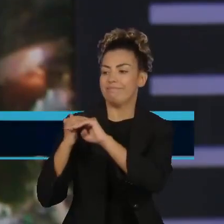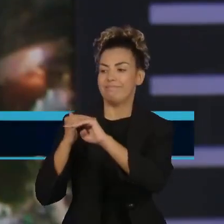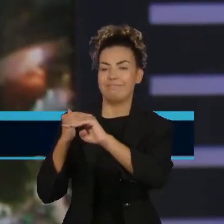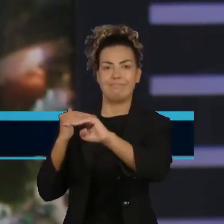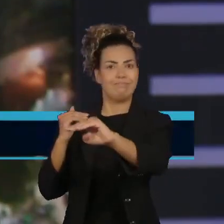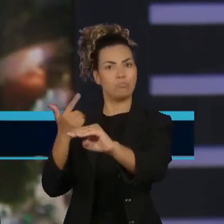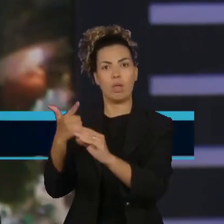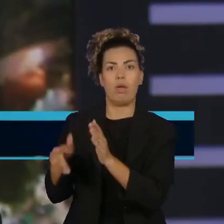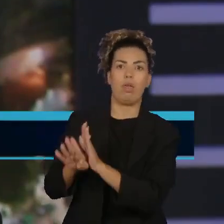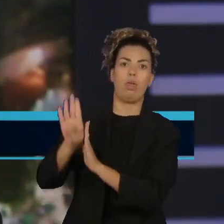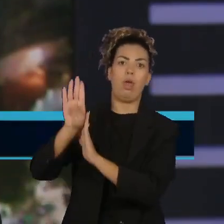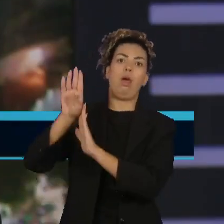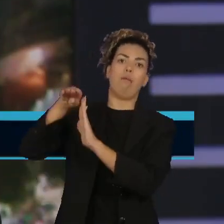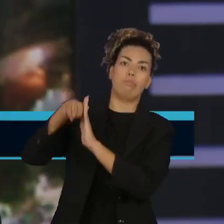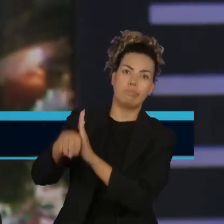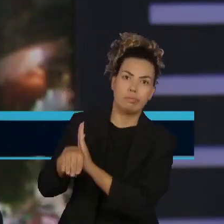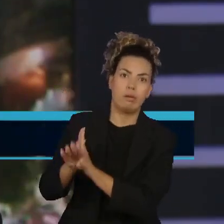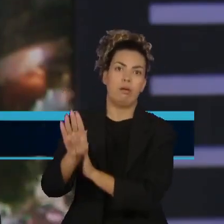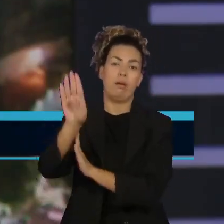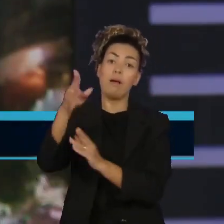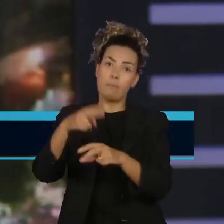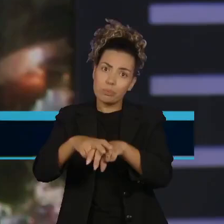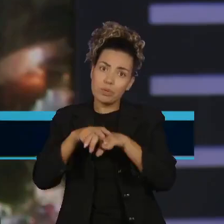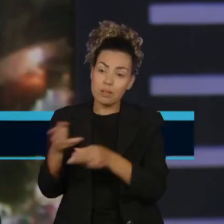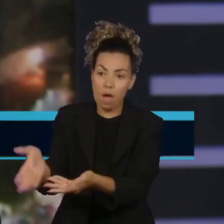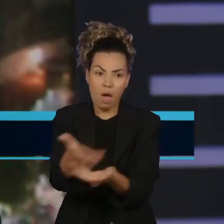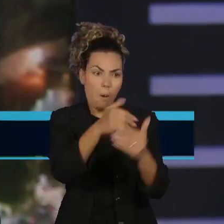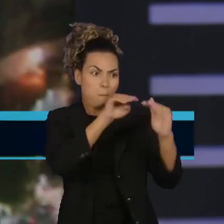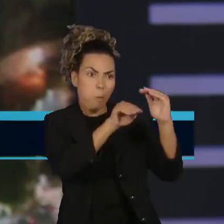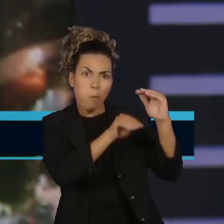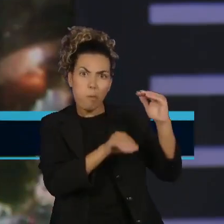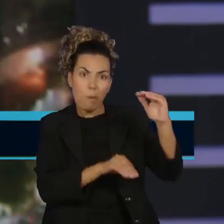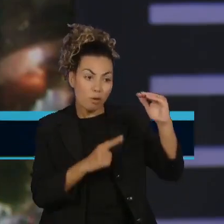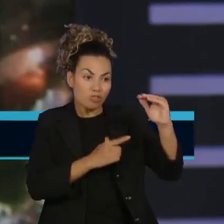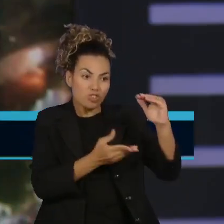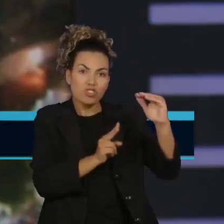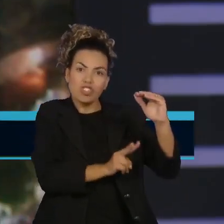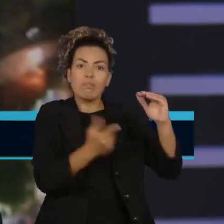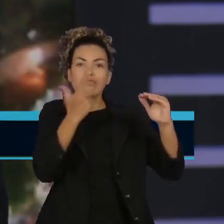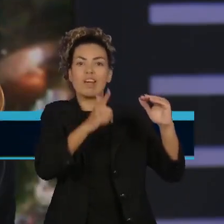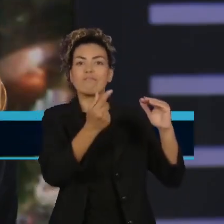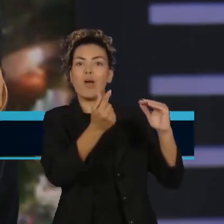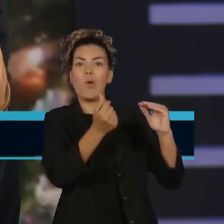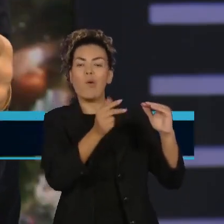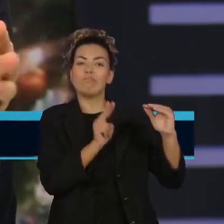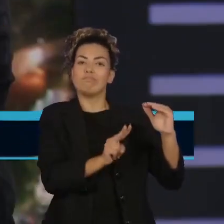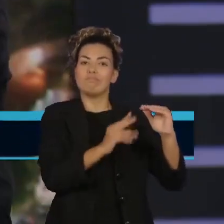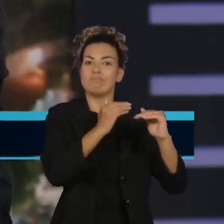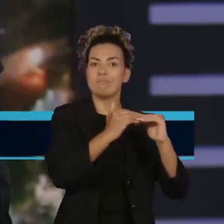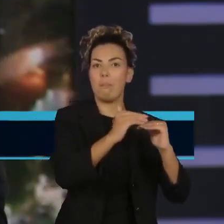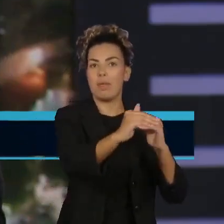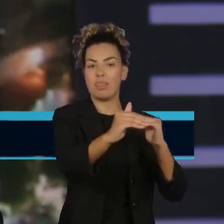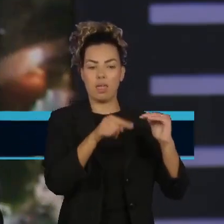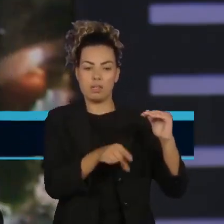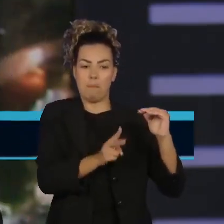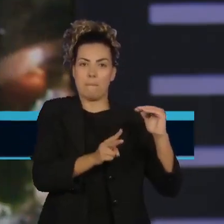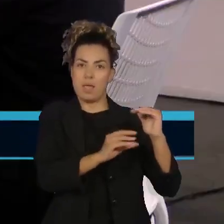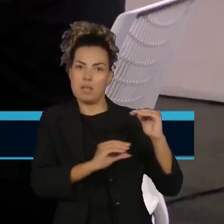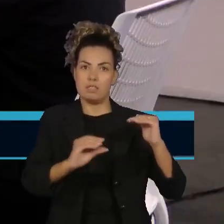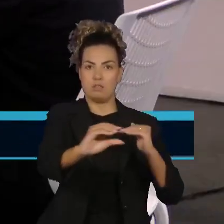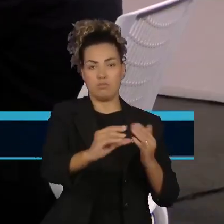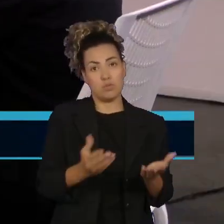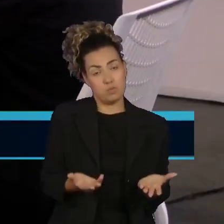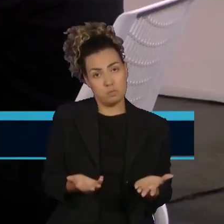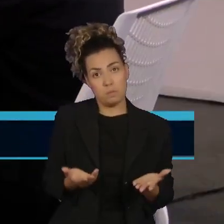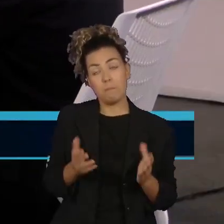faz sentido esse tipo de coisa. Tem uma outra medida que foi anunciada agora, que é a redução de impostos de importação de vários segmentos. Não é grande coisa,